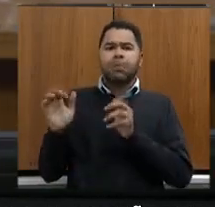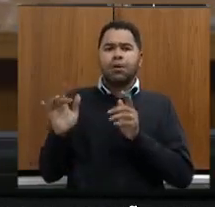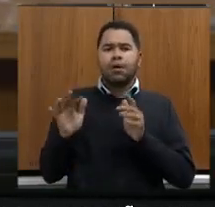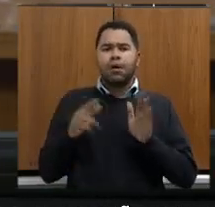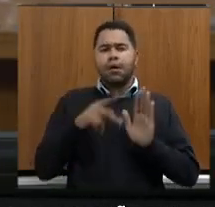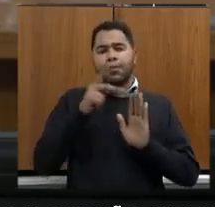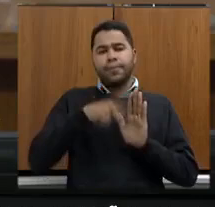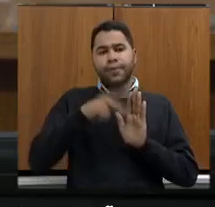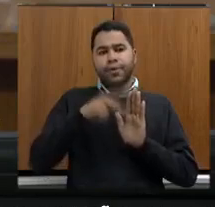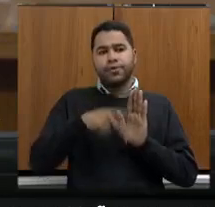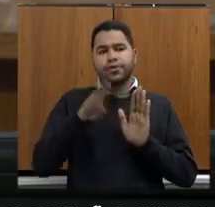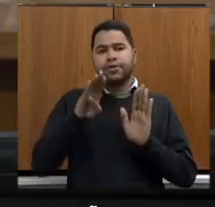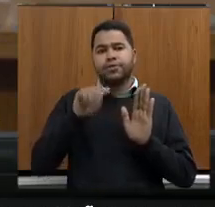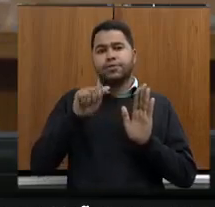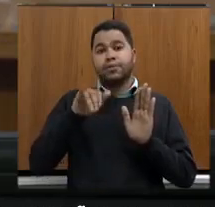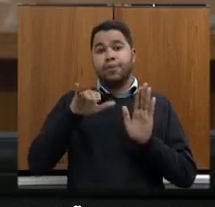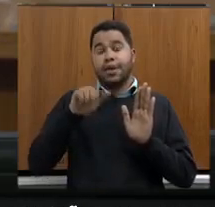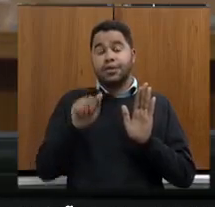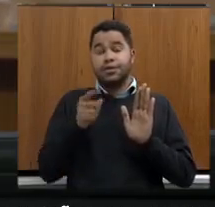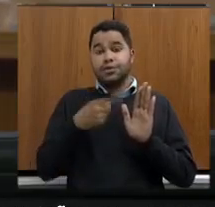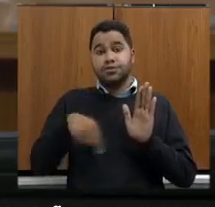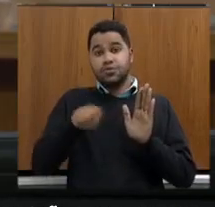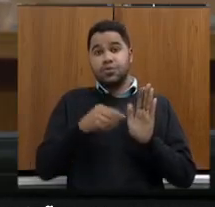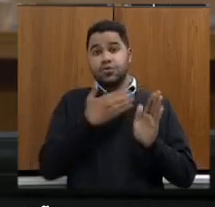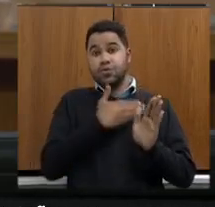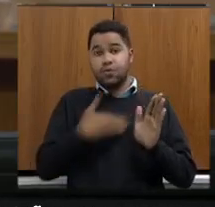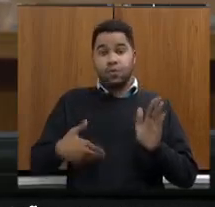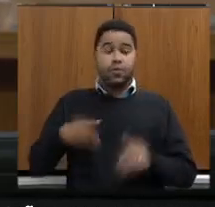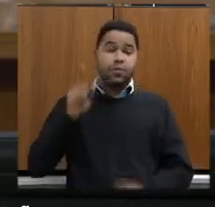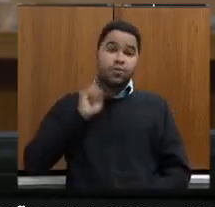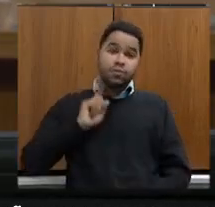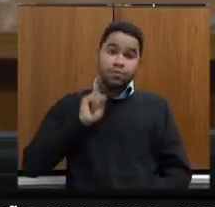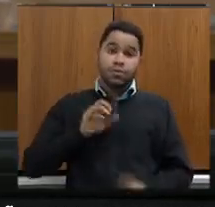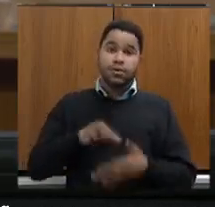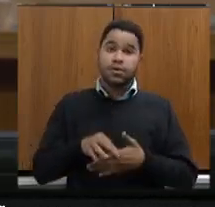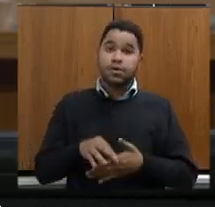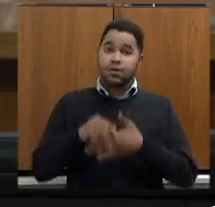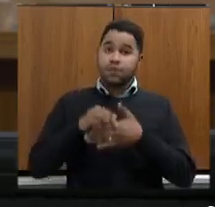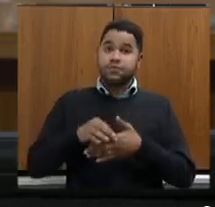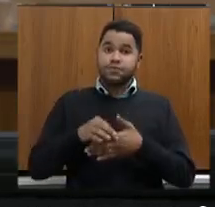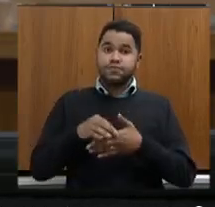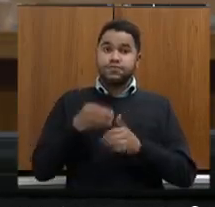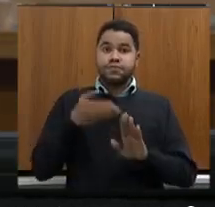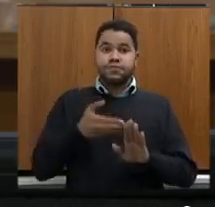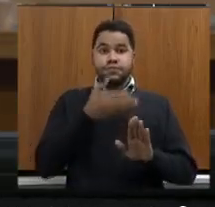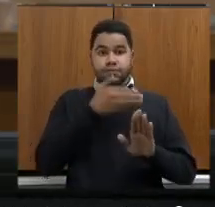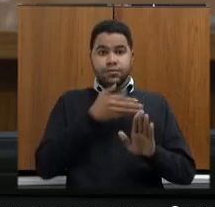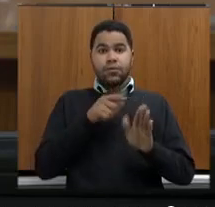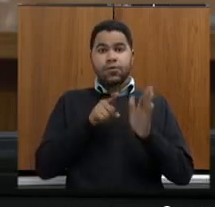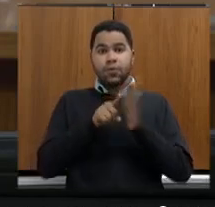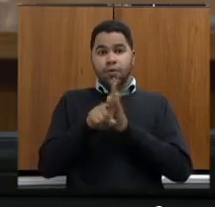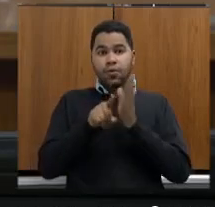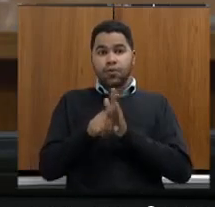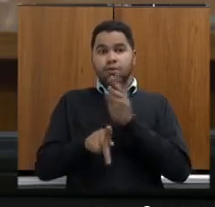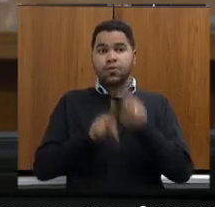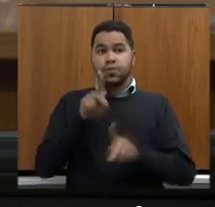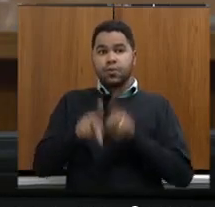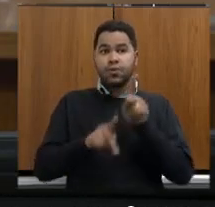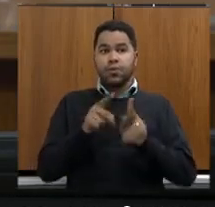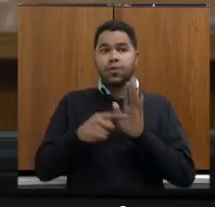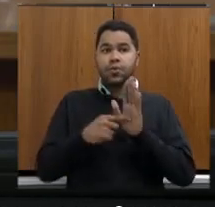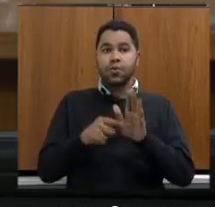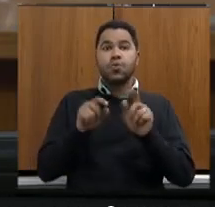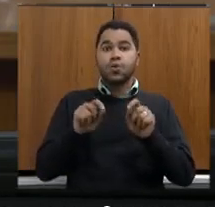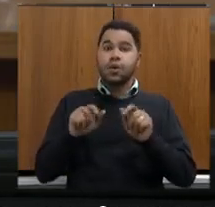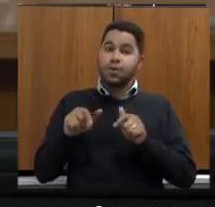projetos na bacia que é um processo que a gente governo de minas que a gente lidera foi precedida de consulta Popular para definição